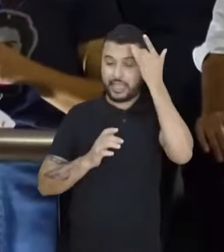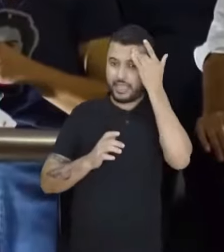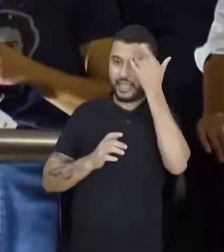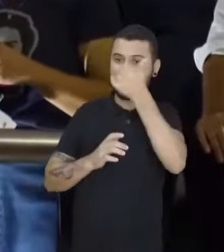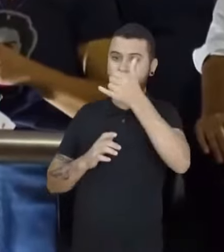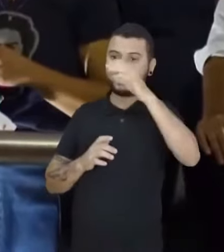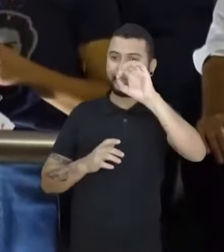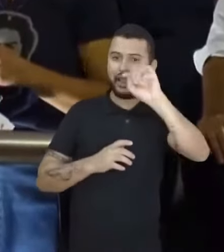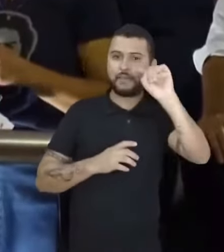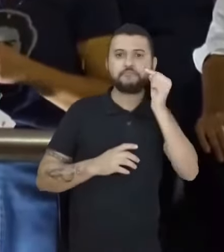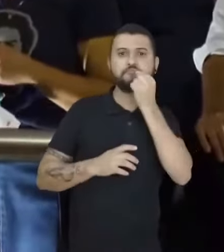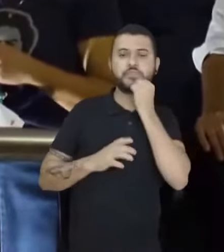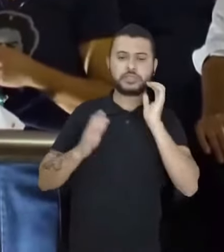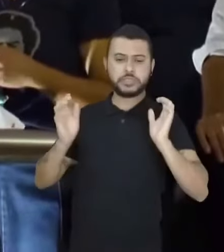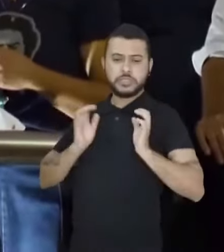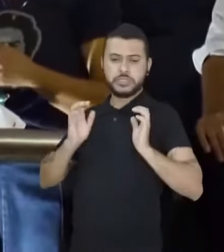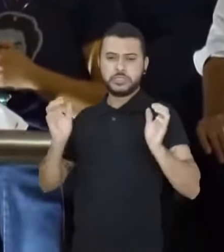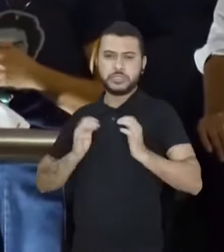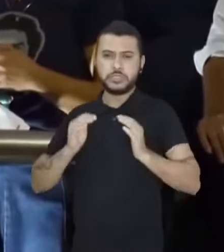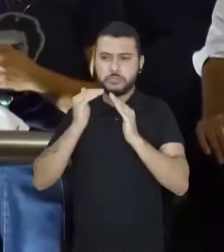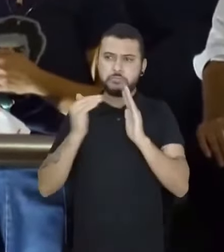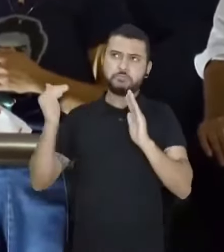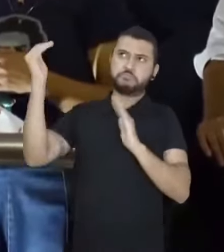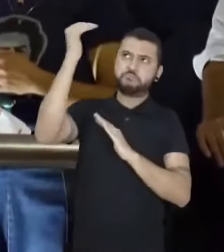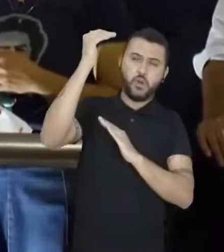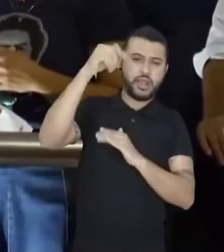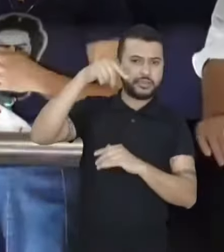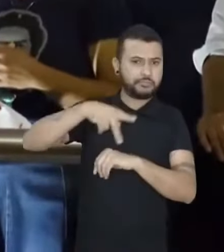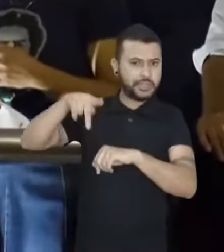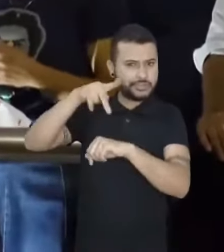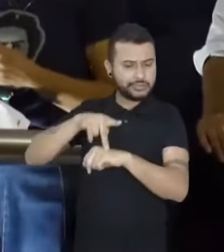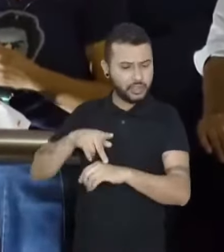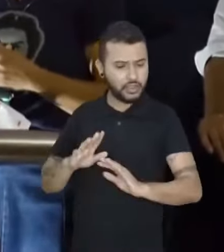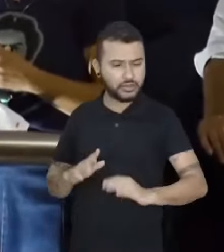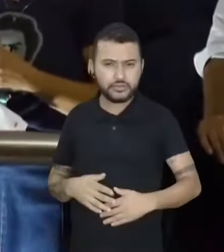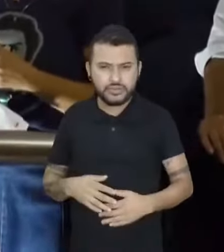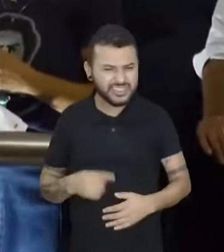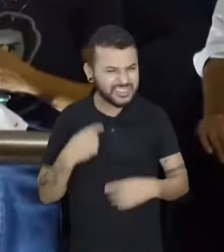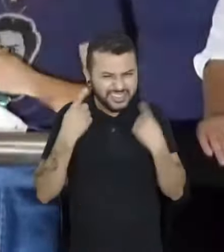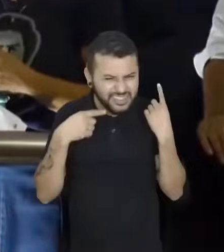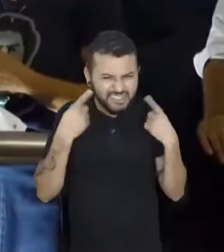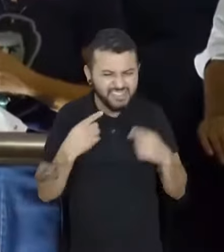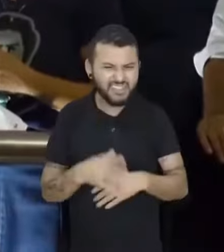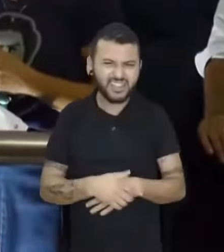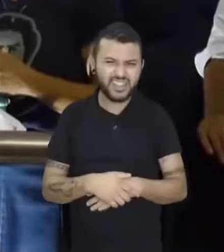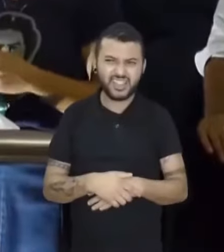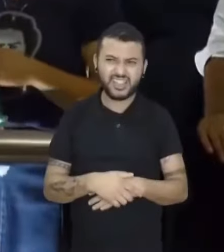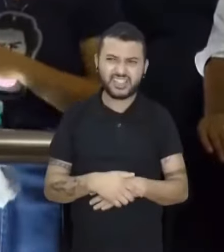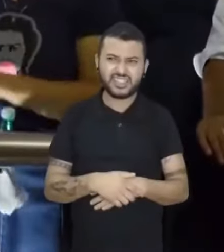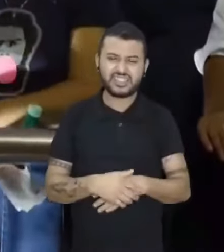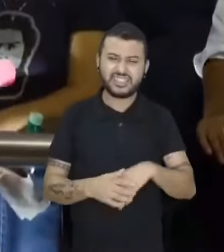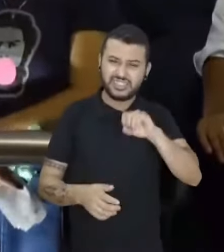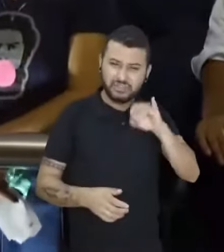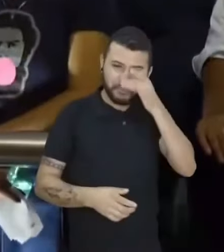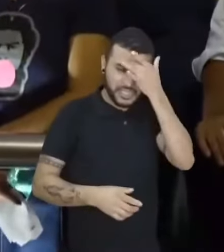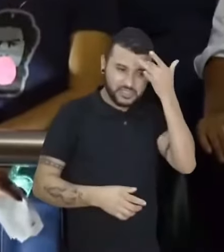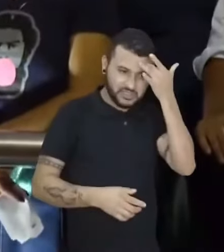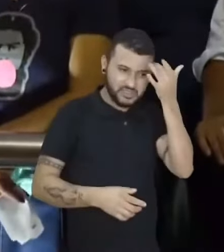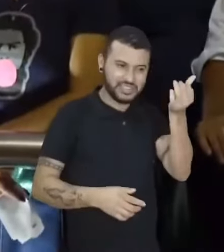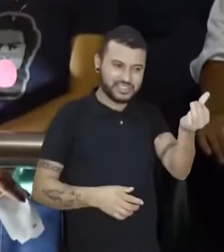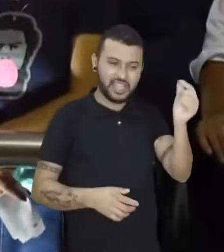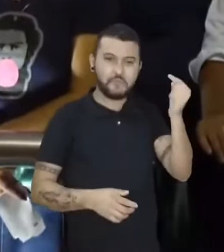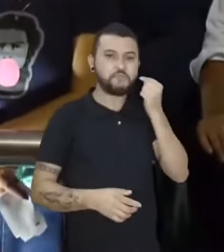10 mil reais está entre os 10 mais ricos desse país. Olha que loucura! Se o cara ganhar 6 mil reais e